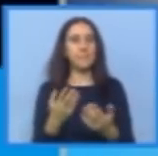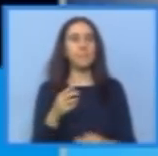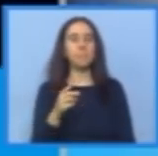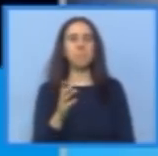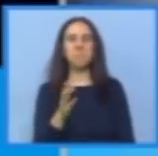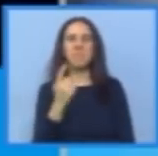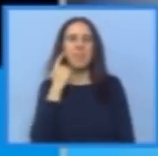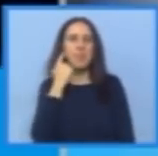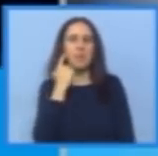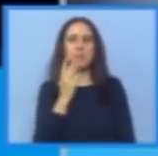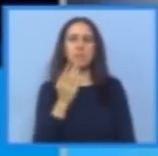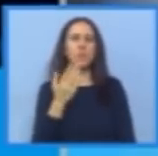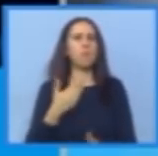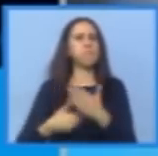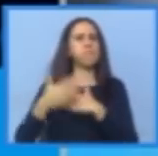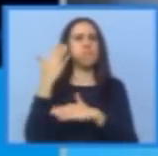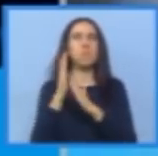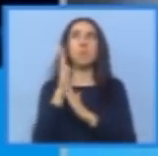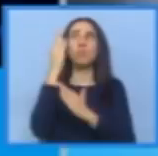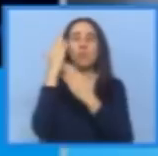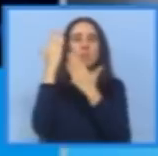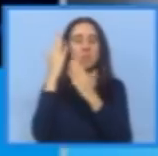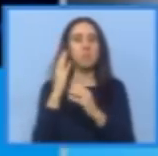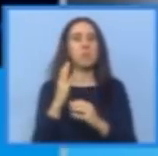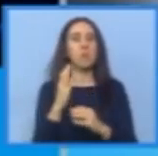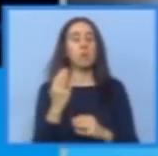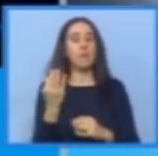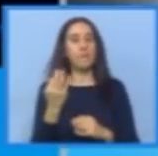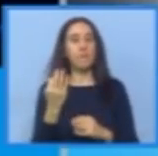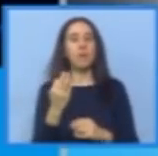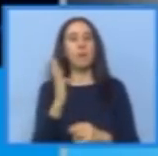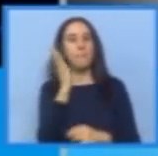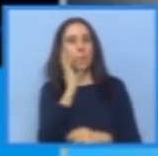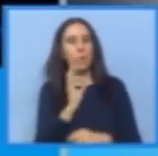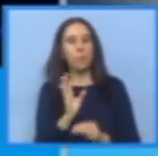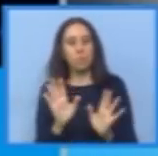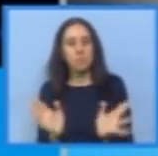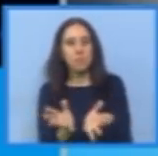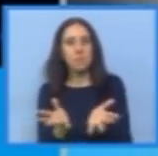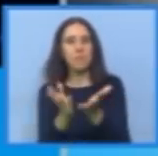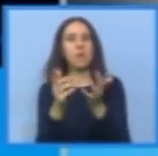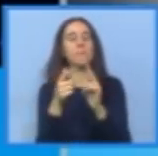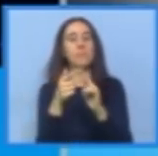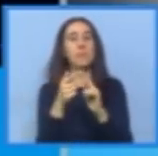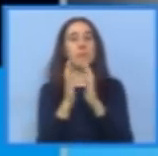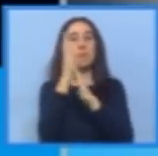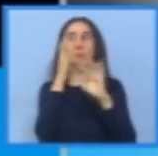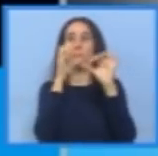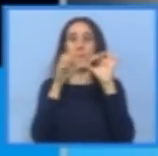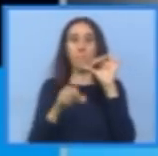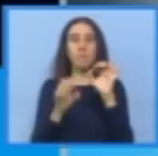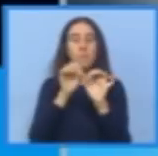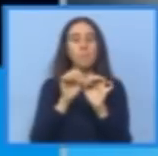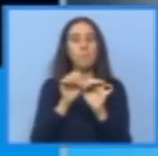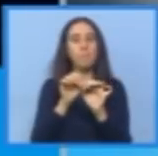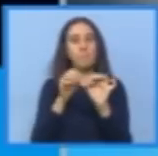Desde há muito tempo, graças a Deus, que se procurou incentivar que a palavra de Deus fosse não só proclamada,